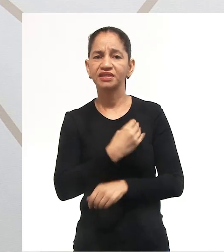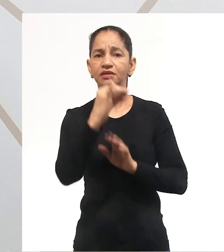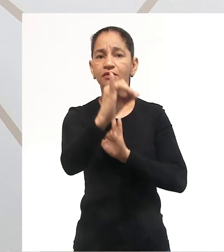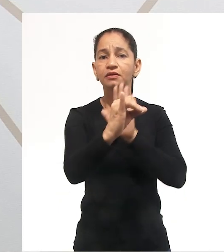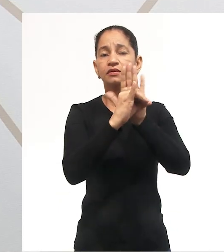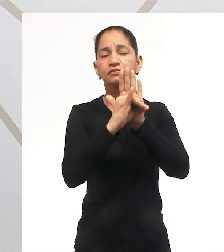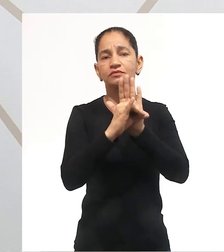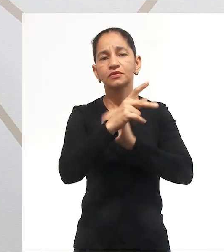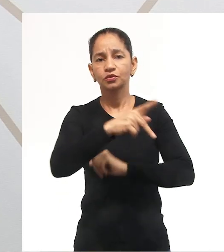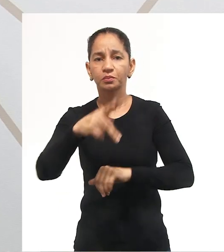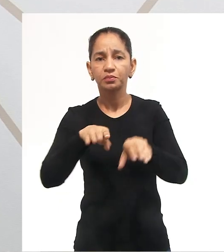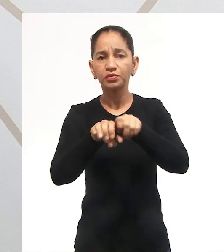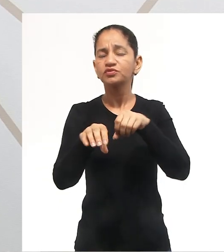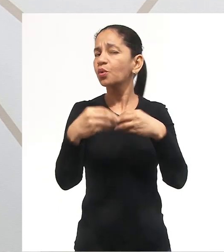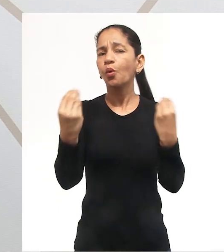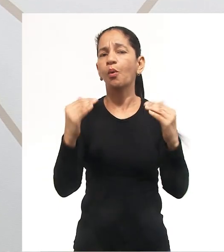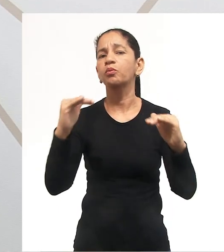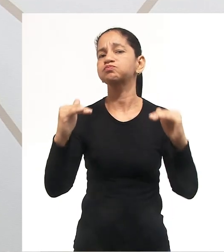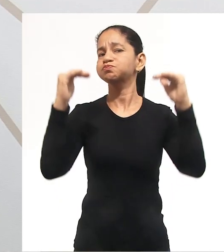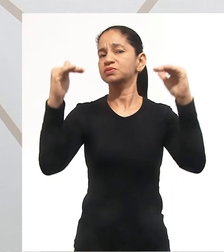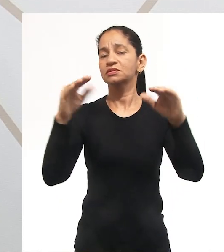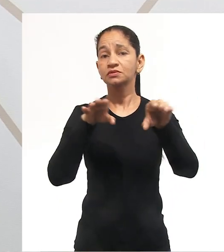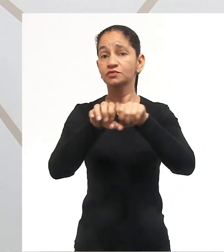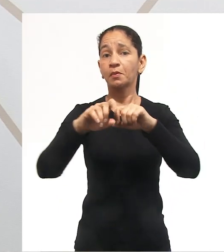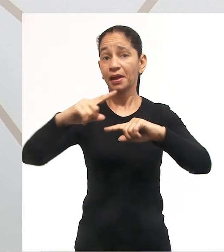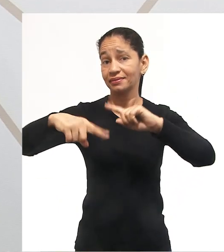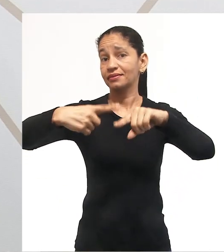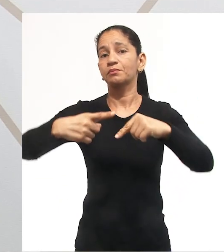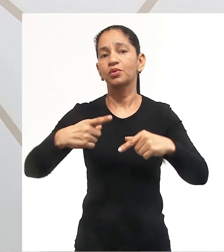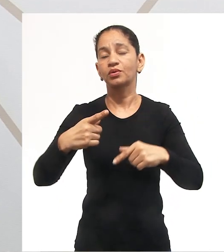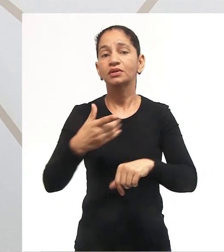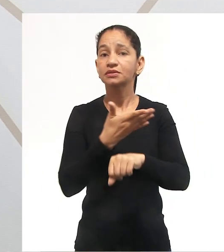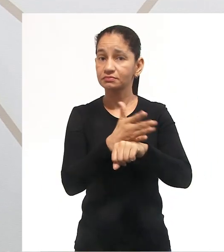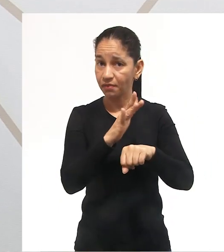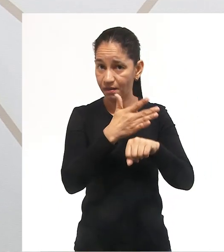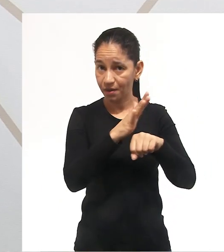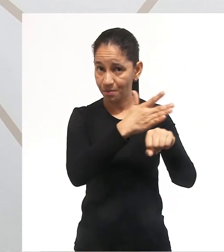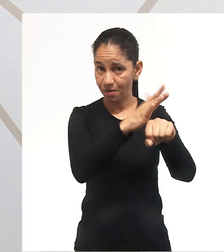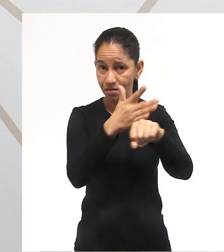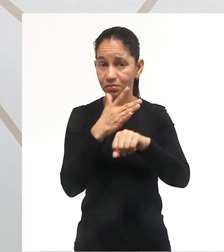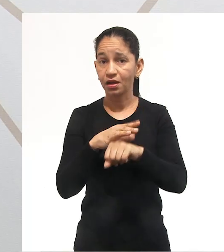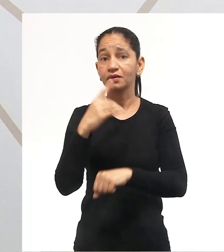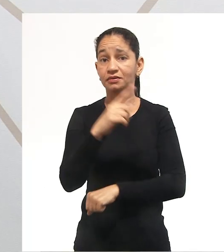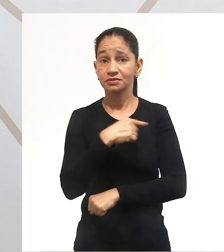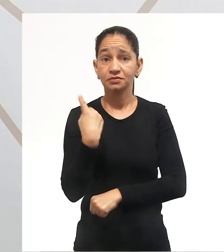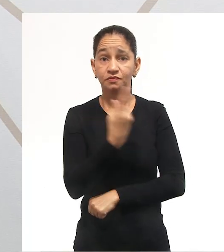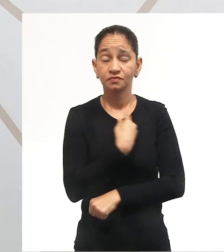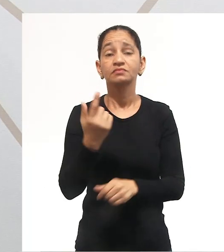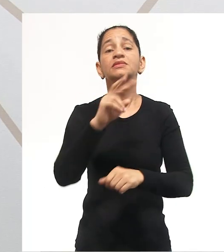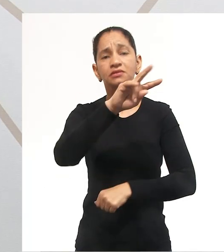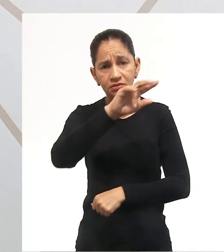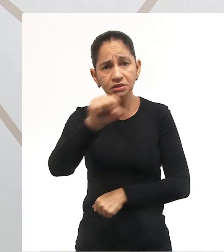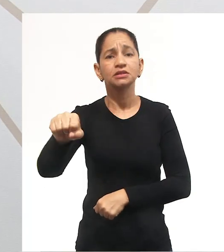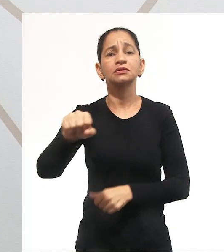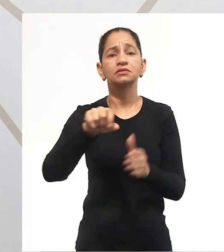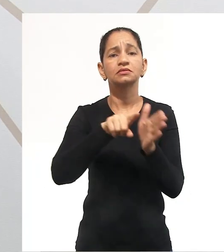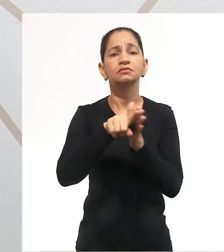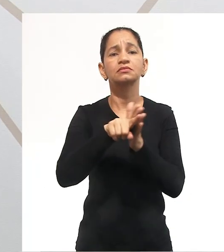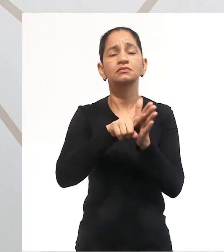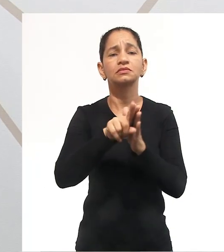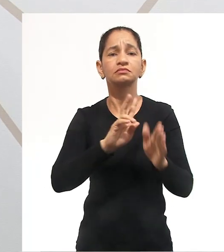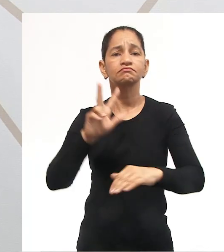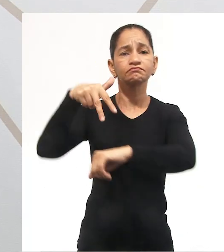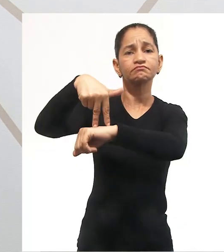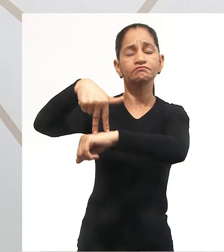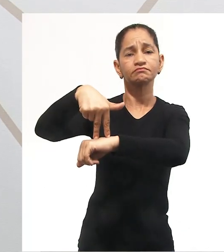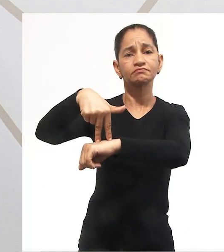identidade docente, mas que, para além dessa prática, nós somos pesquisadores, né. Para